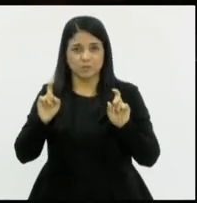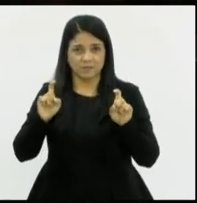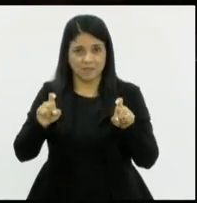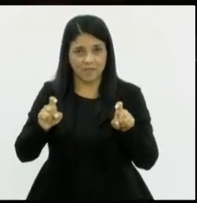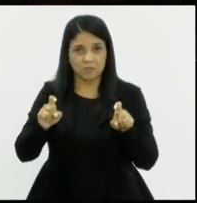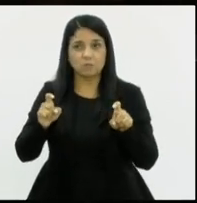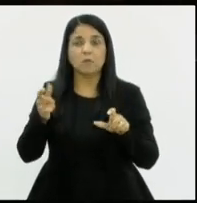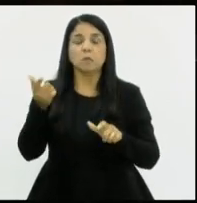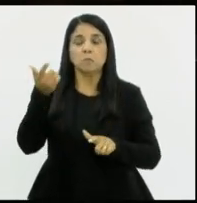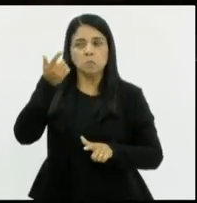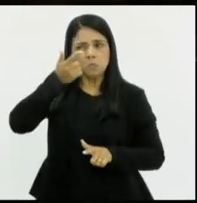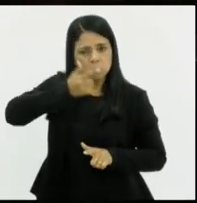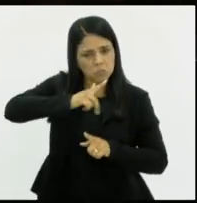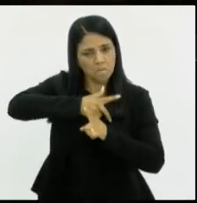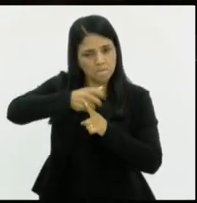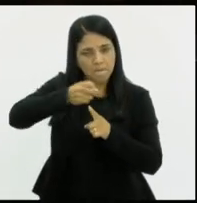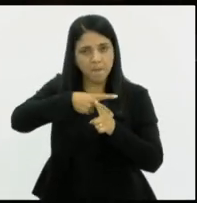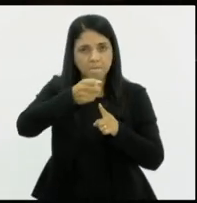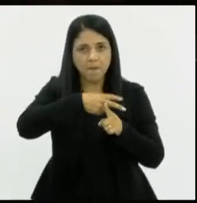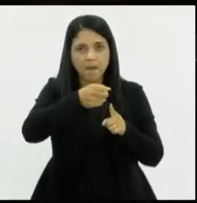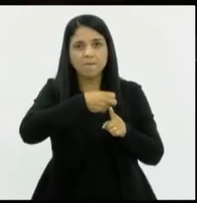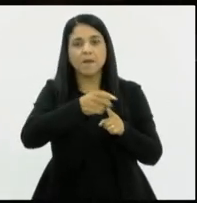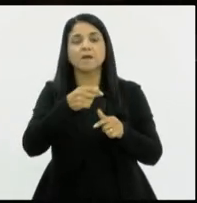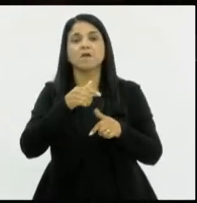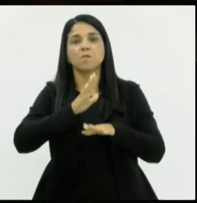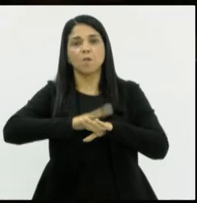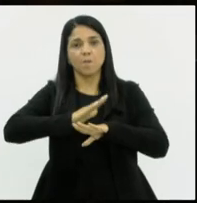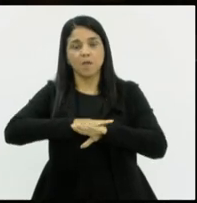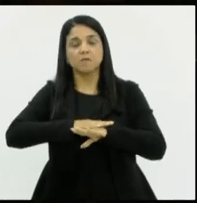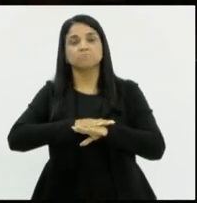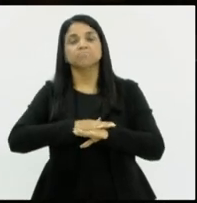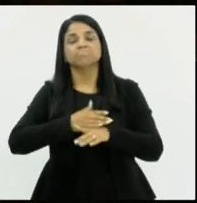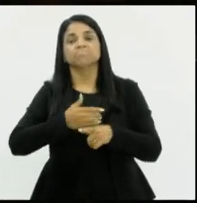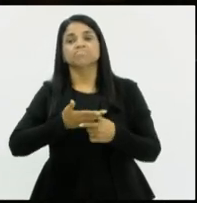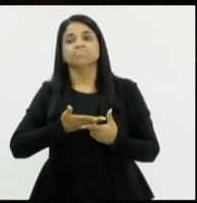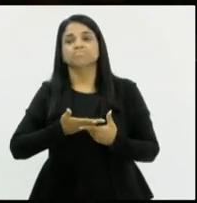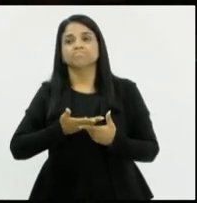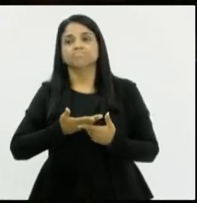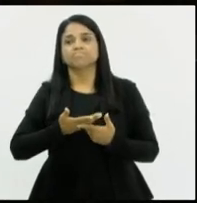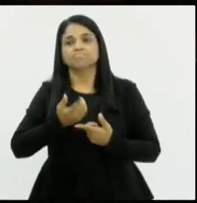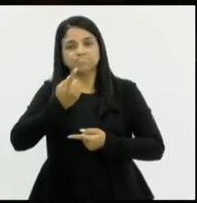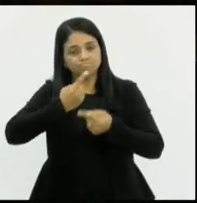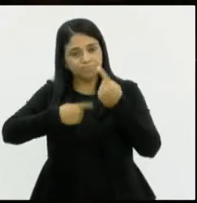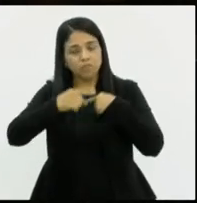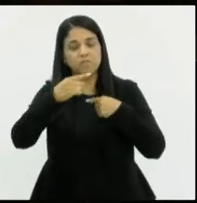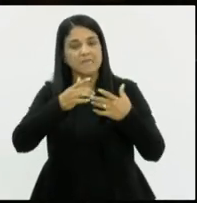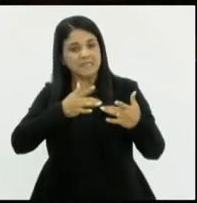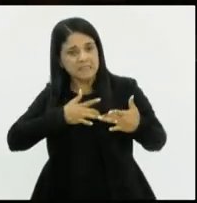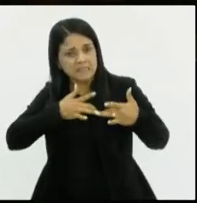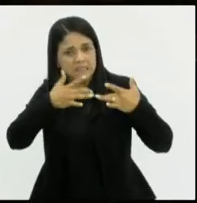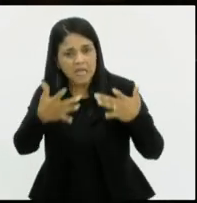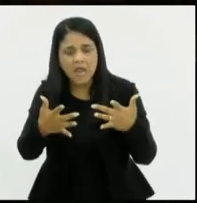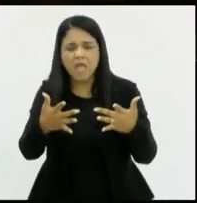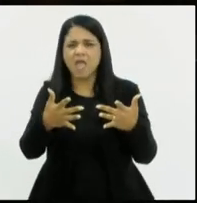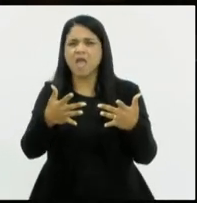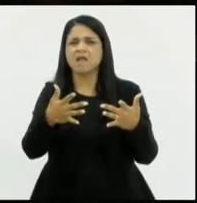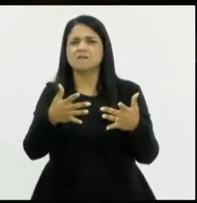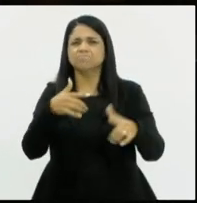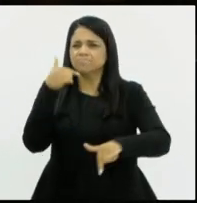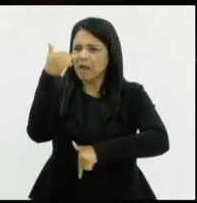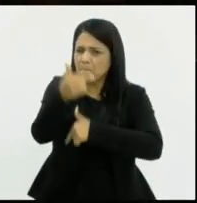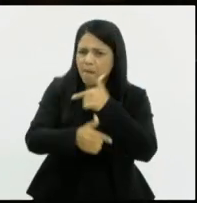mas aí a gente conseguiu vencer esse momento, e fazendo muita entrega, fazendo entregas